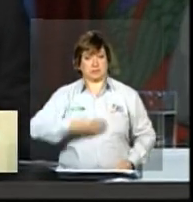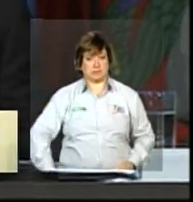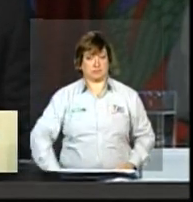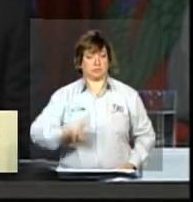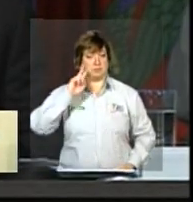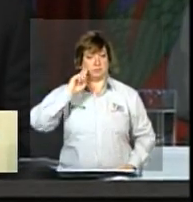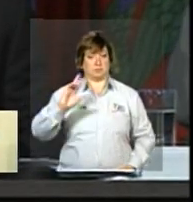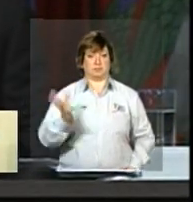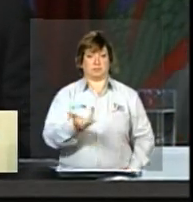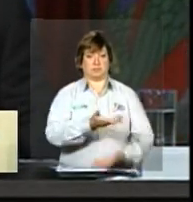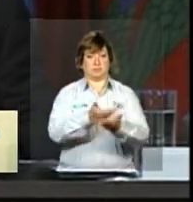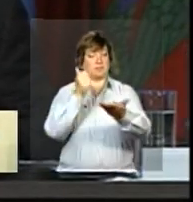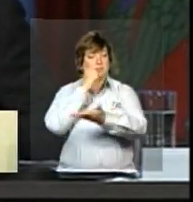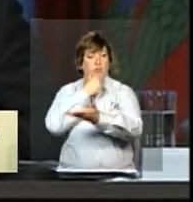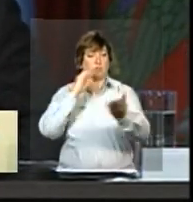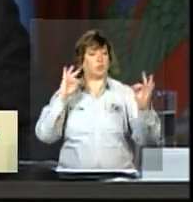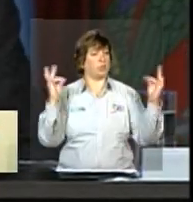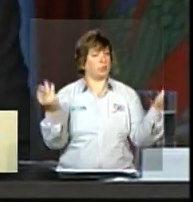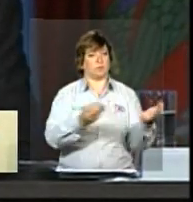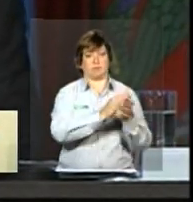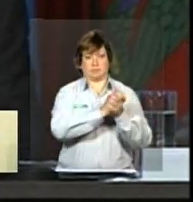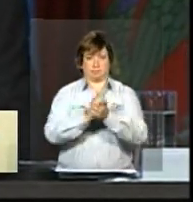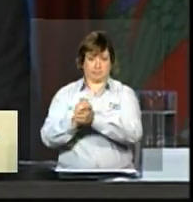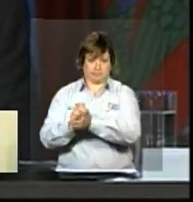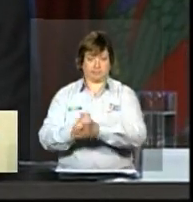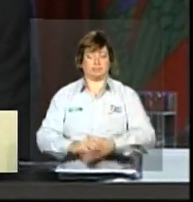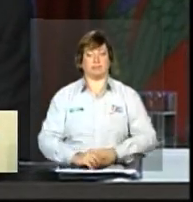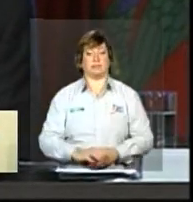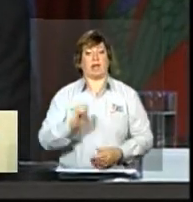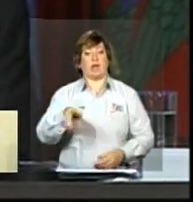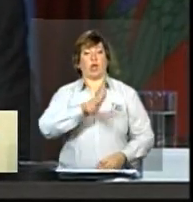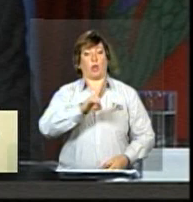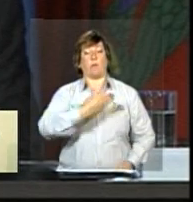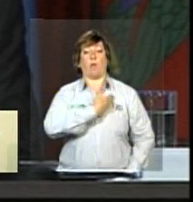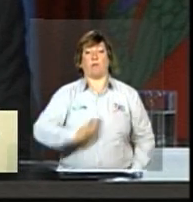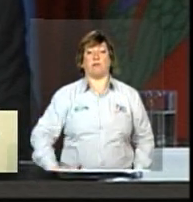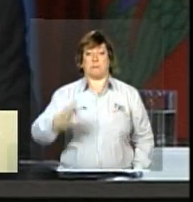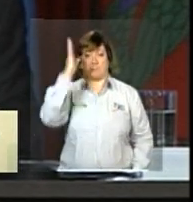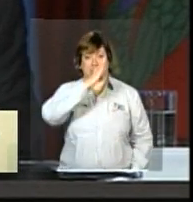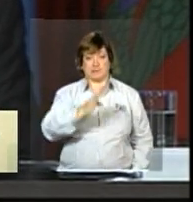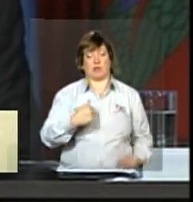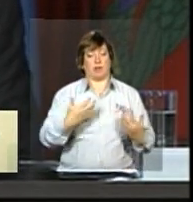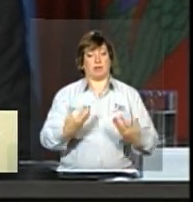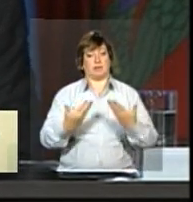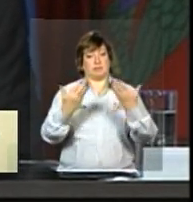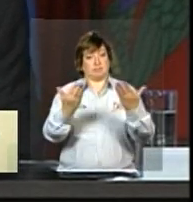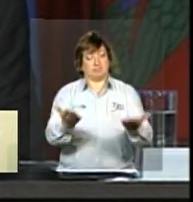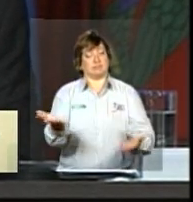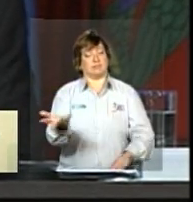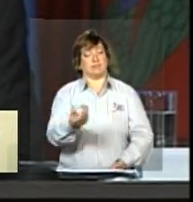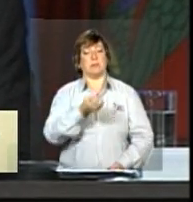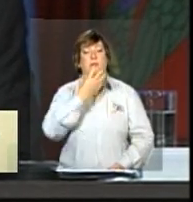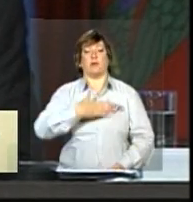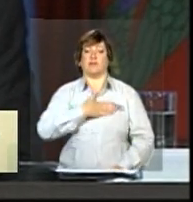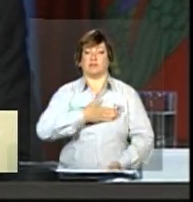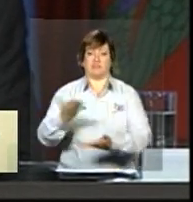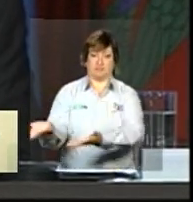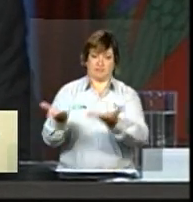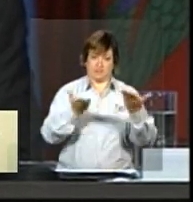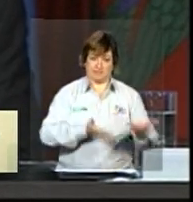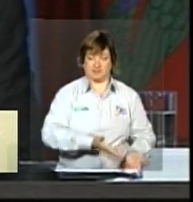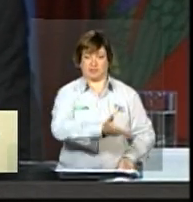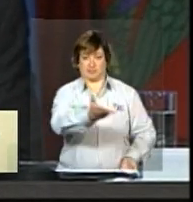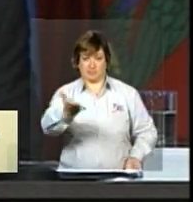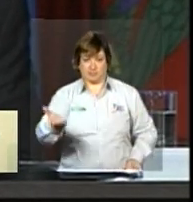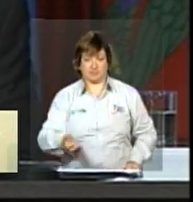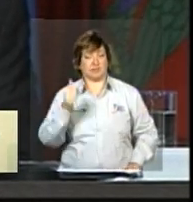excelências, senhoras e senhores, em nome do governo brasileiro, quero estender as mais cordiais boas-vindas às senhoras e senhores